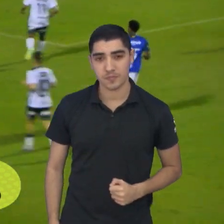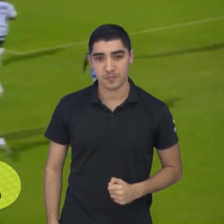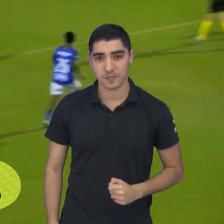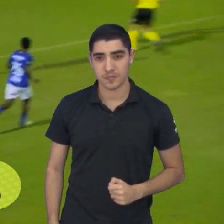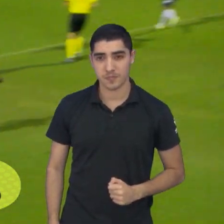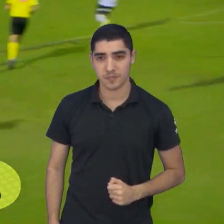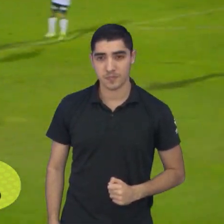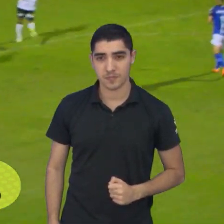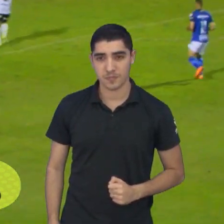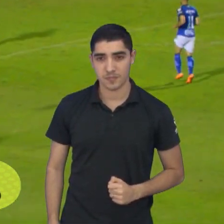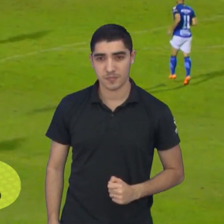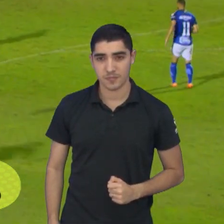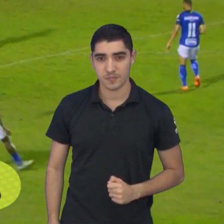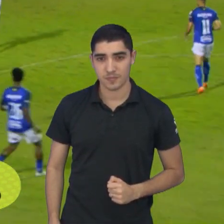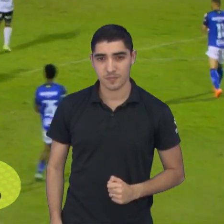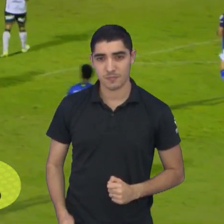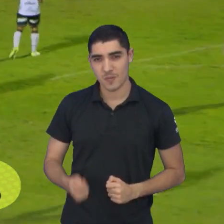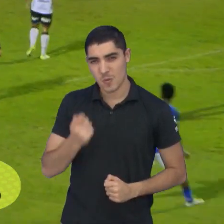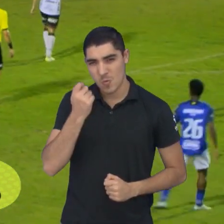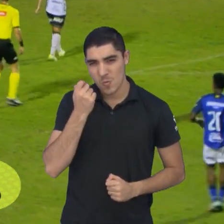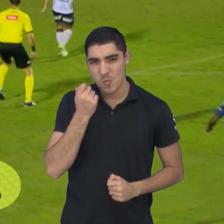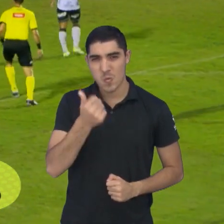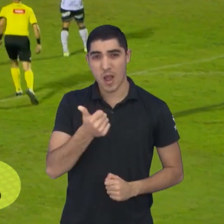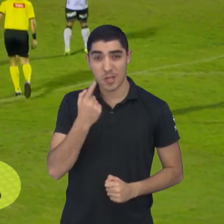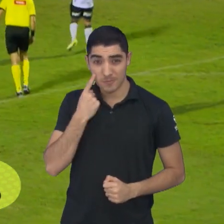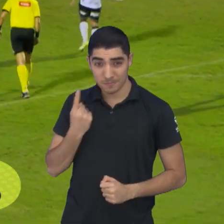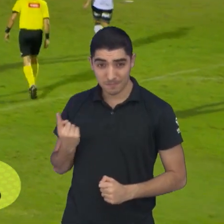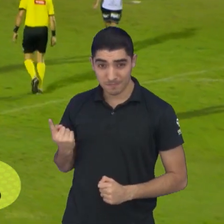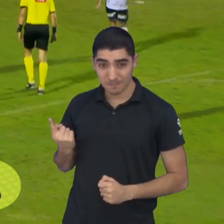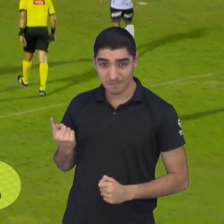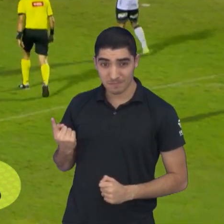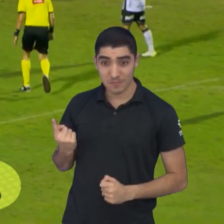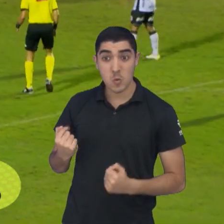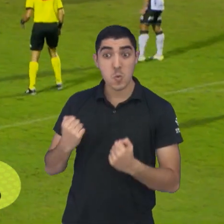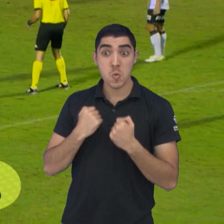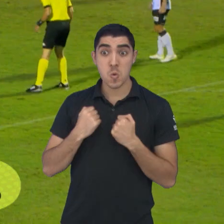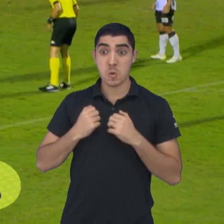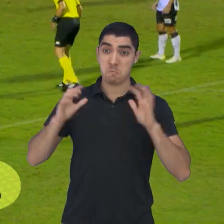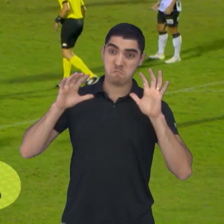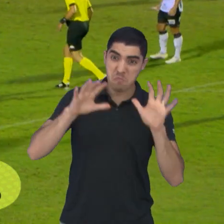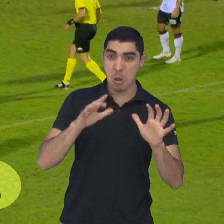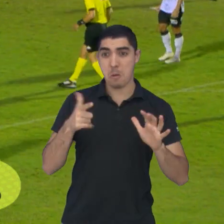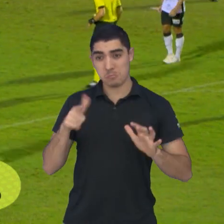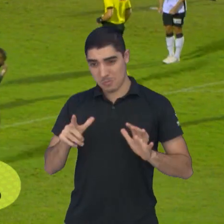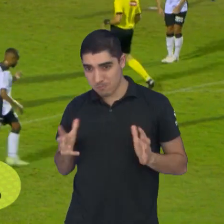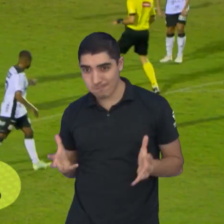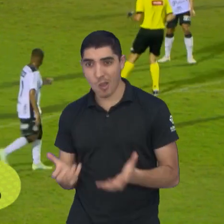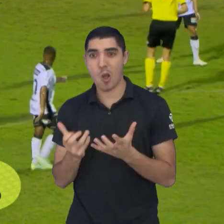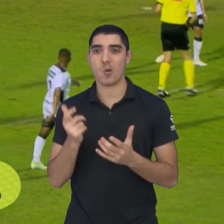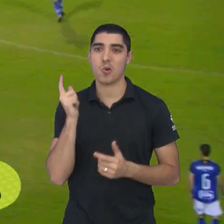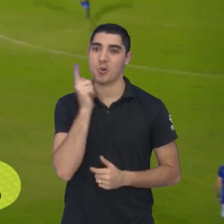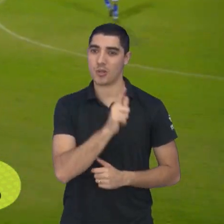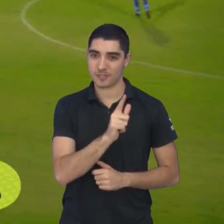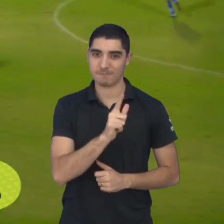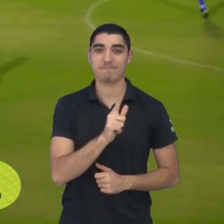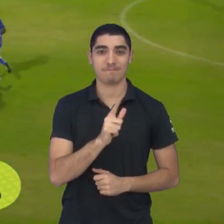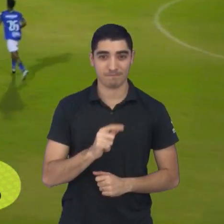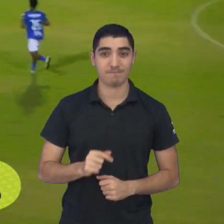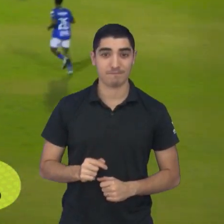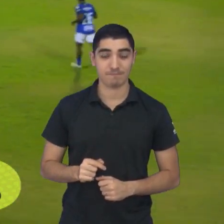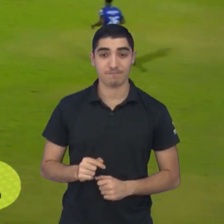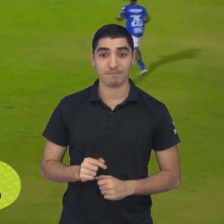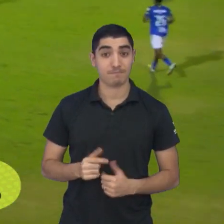que quase saiu o gol. Mas o goleiro André Luiz, em 2 tempos, estava lá para salvar o Leão.